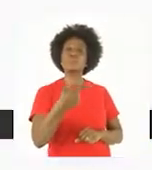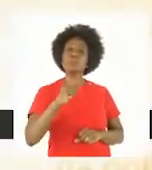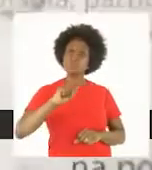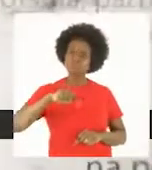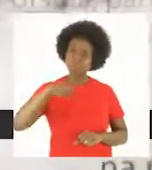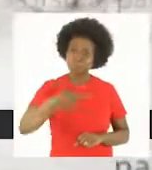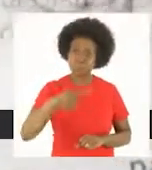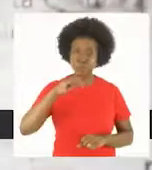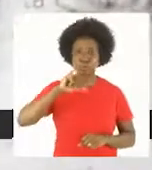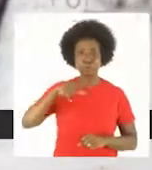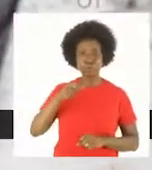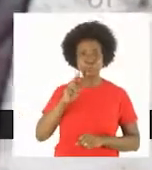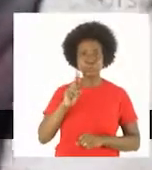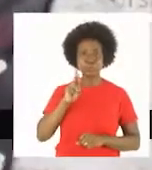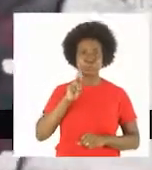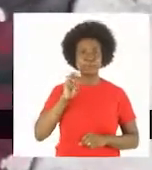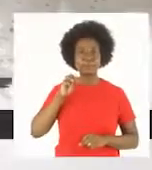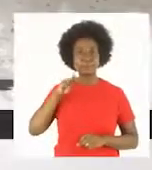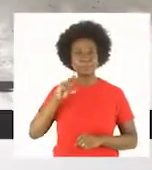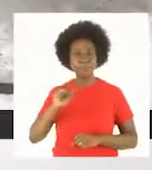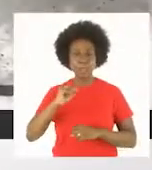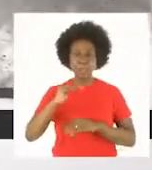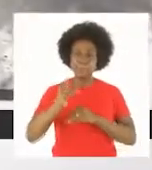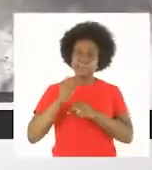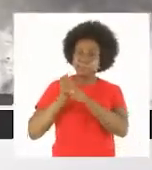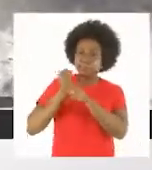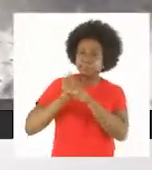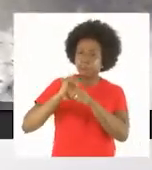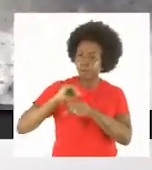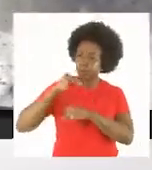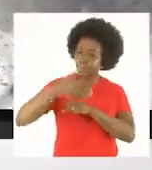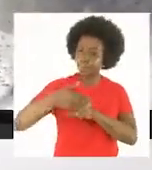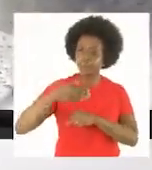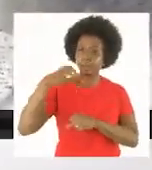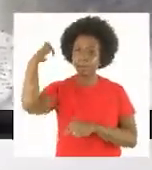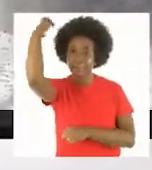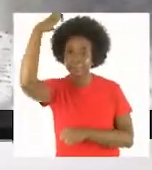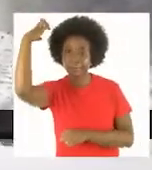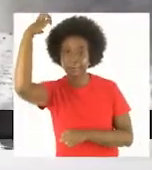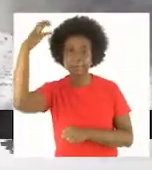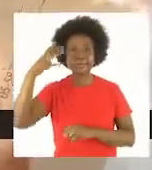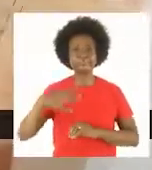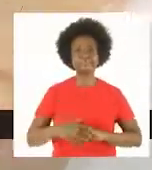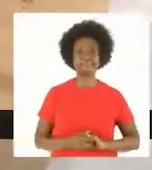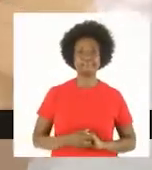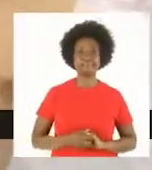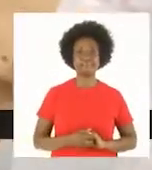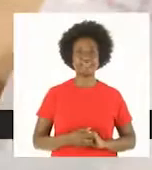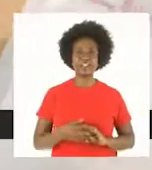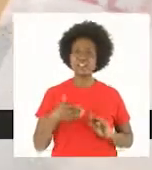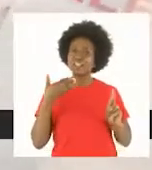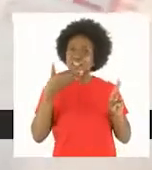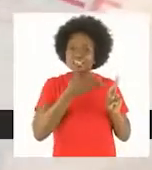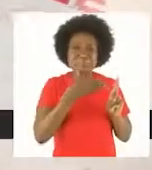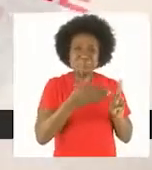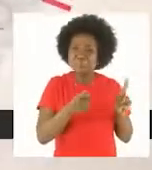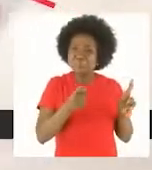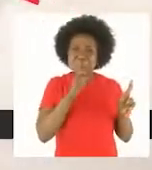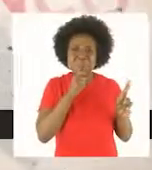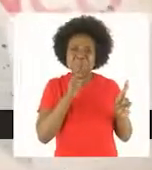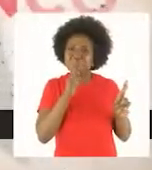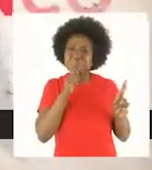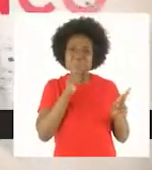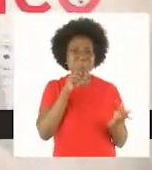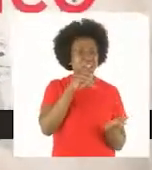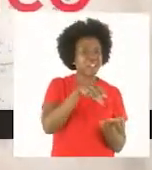1982, depois de mim veio Jurema Batista. Anos depois de Jurema Batista, a Marielle. Nós não conseguimos